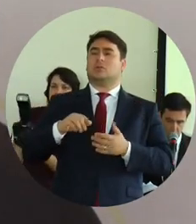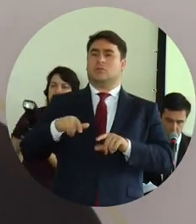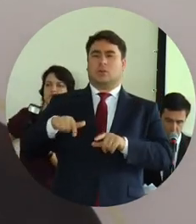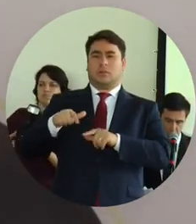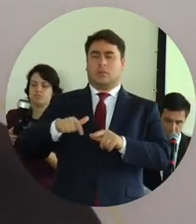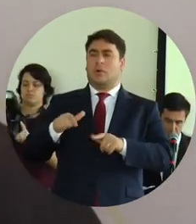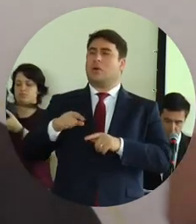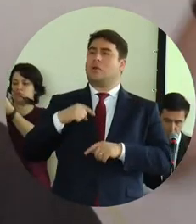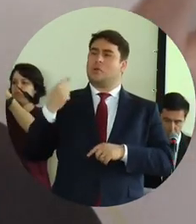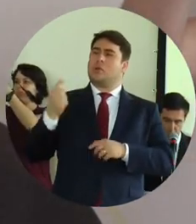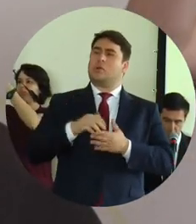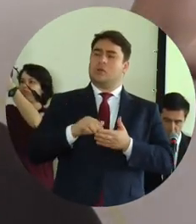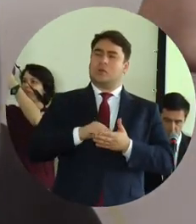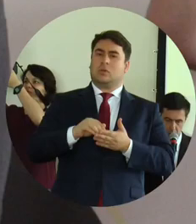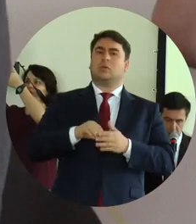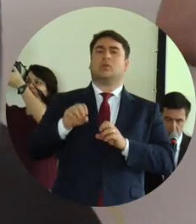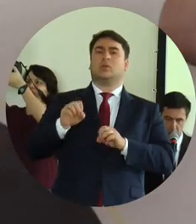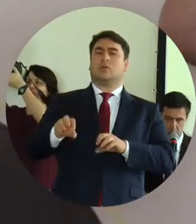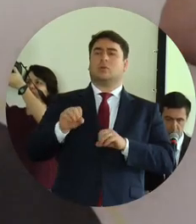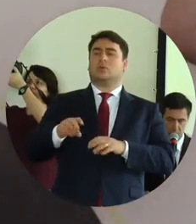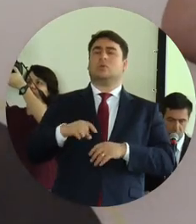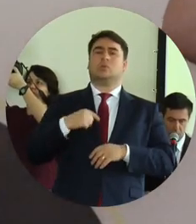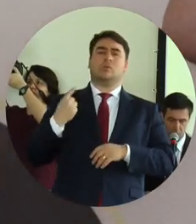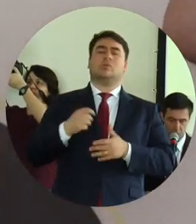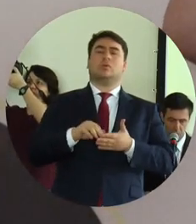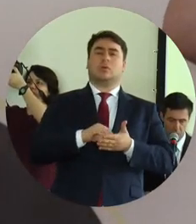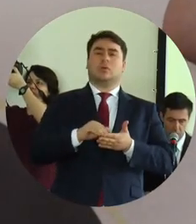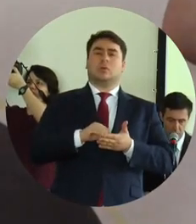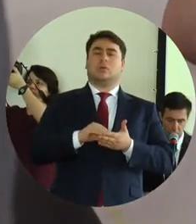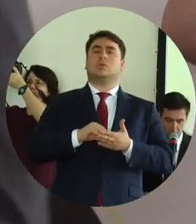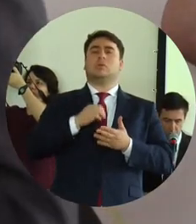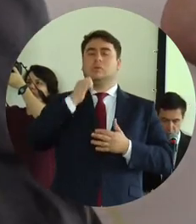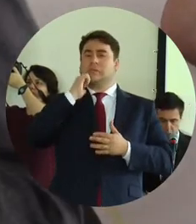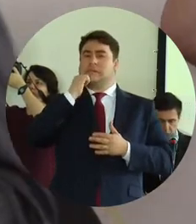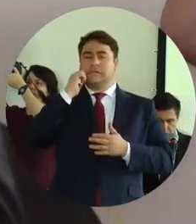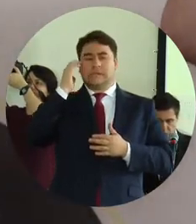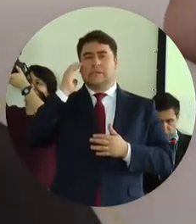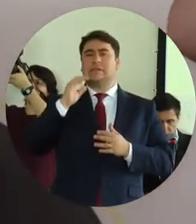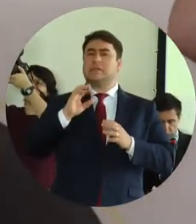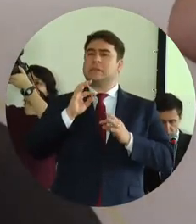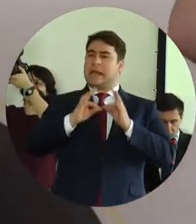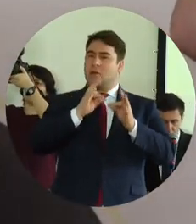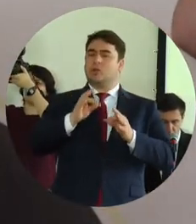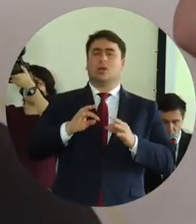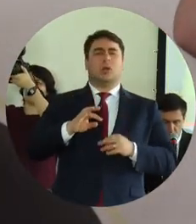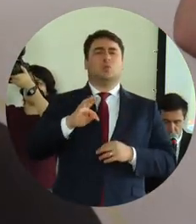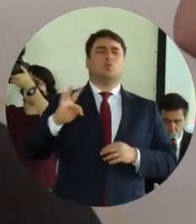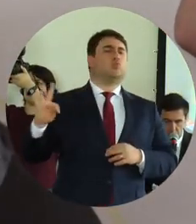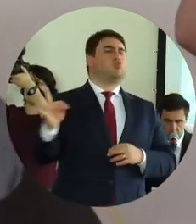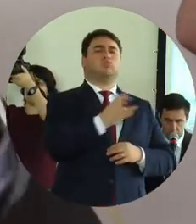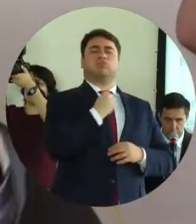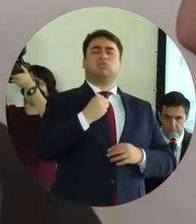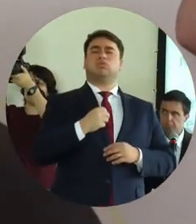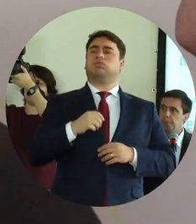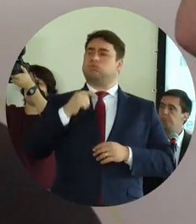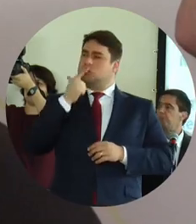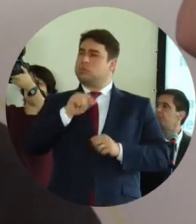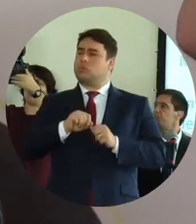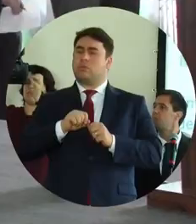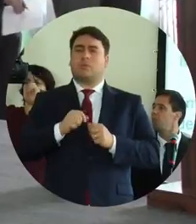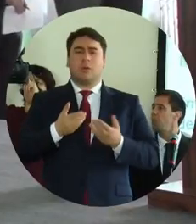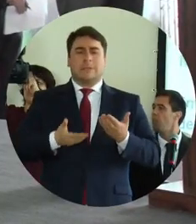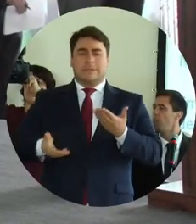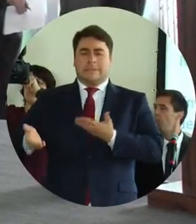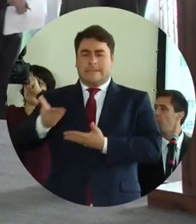Trabalho, o nosso secretário da Educação, o nosso secretário de Ciência e Tecnologia e assim por diante. A gente consegue fazer um